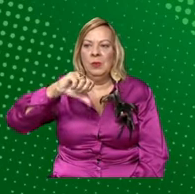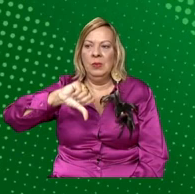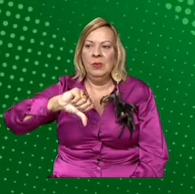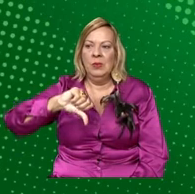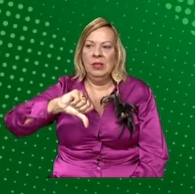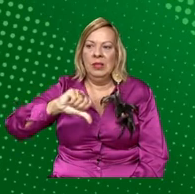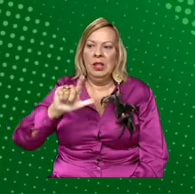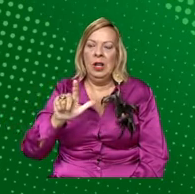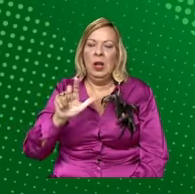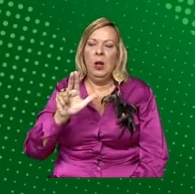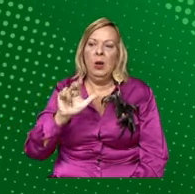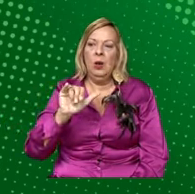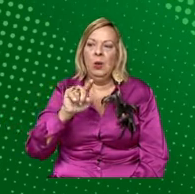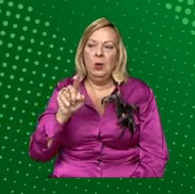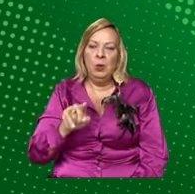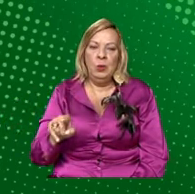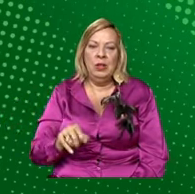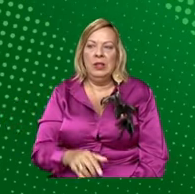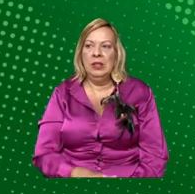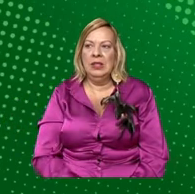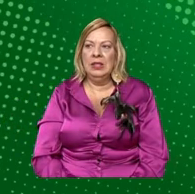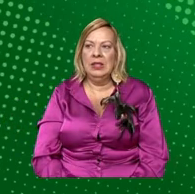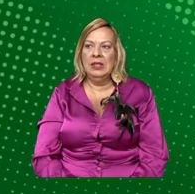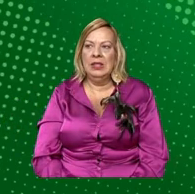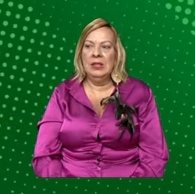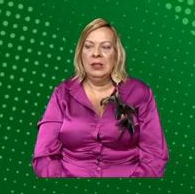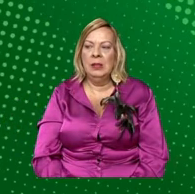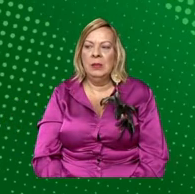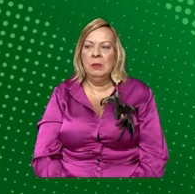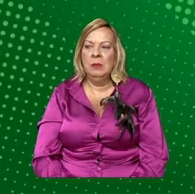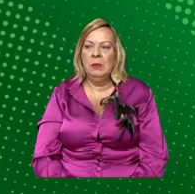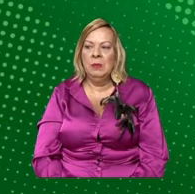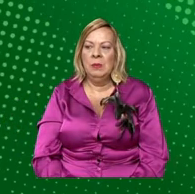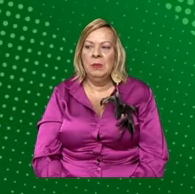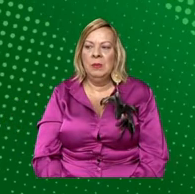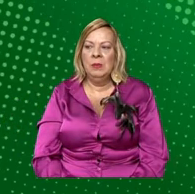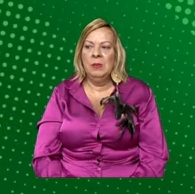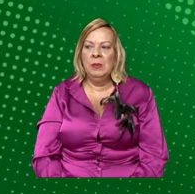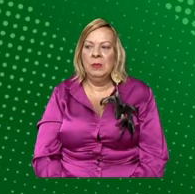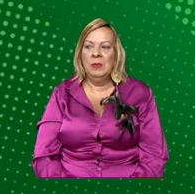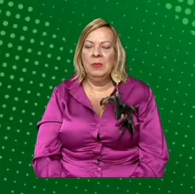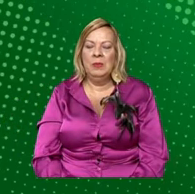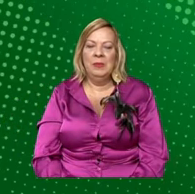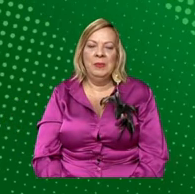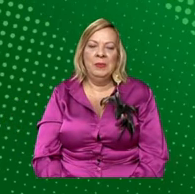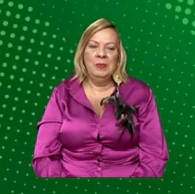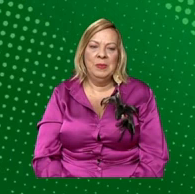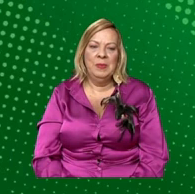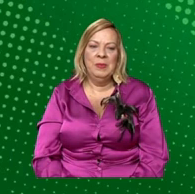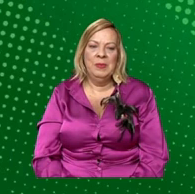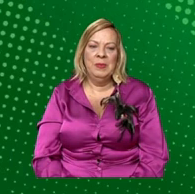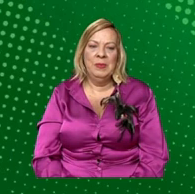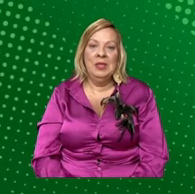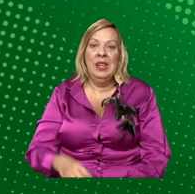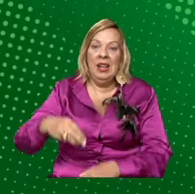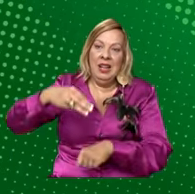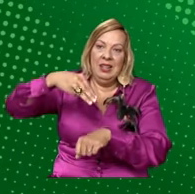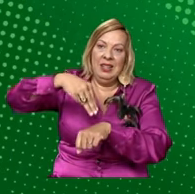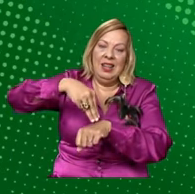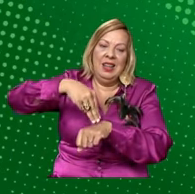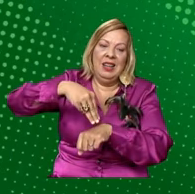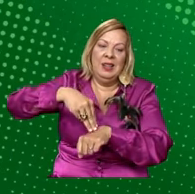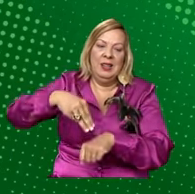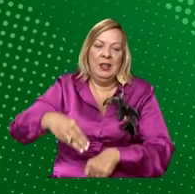0029219, o Luiz Carlos, acho que é isso mesmo, né? C&M Depósito de Bebidas foi onde ele adquiriu, Regional